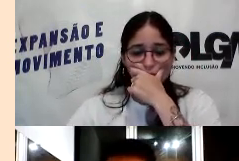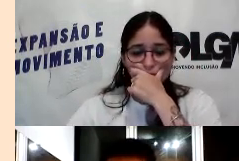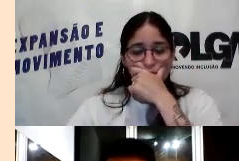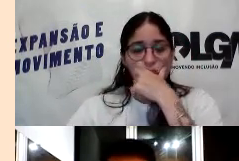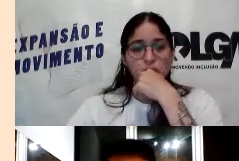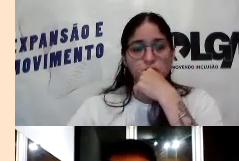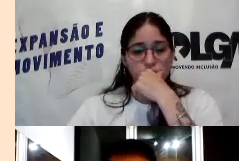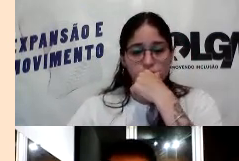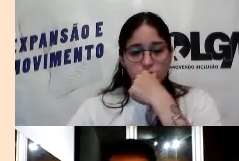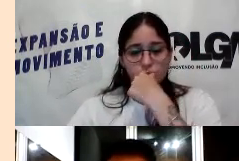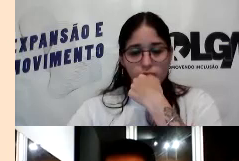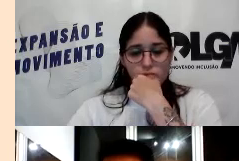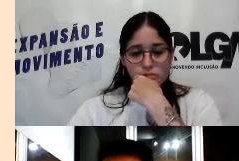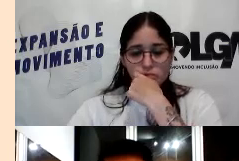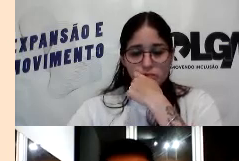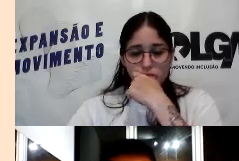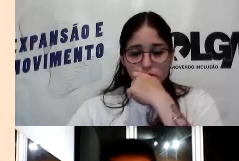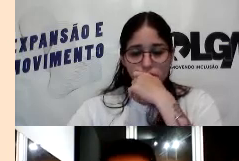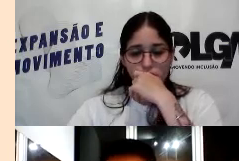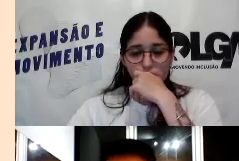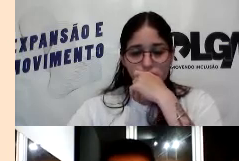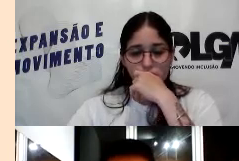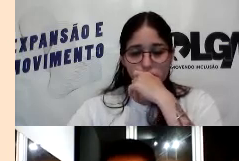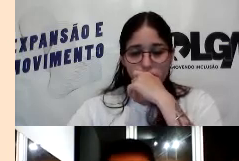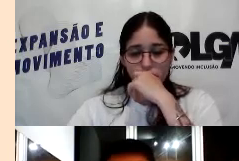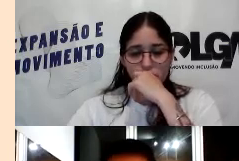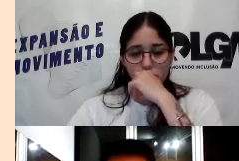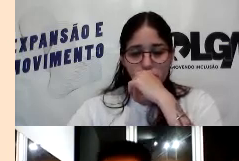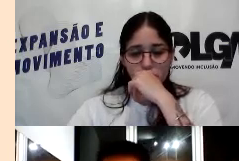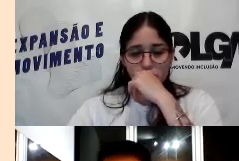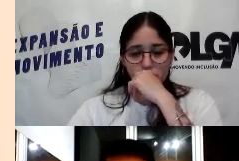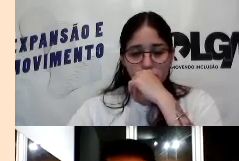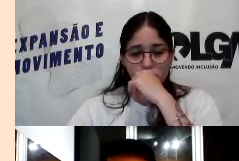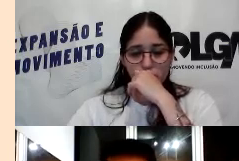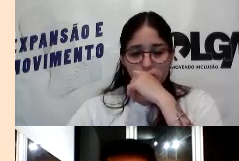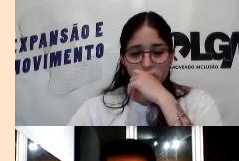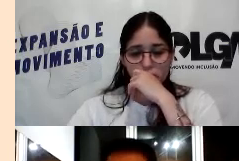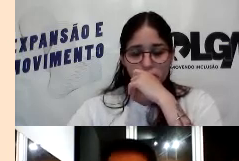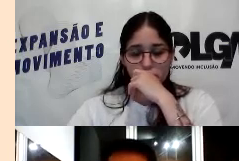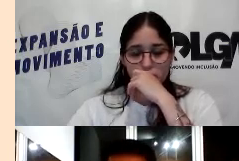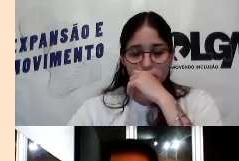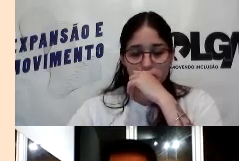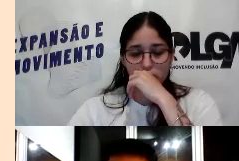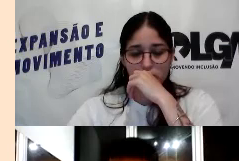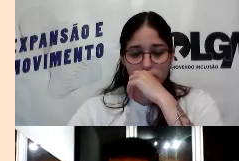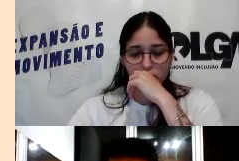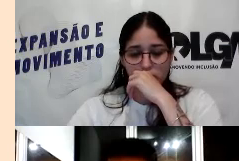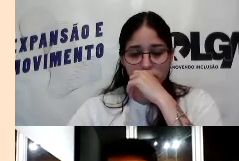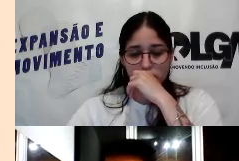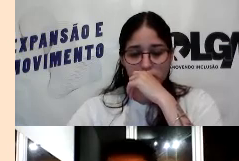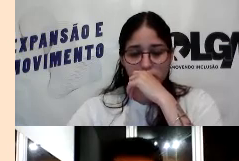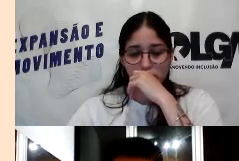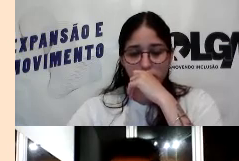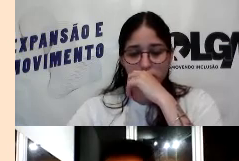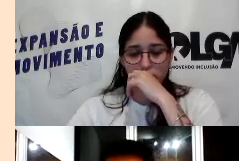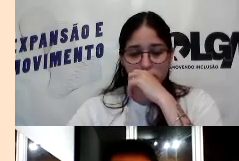aquela espera, aquela expectativa, o Felipe 1 foi para uma caixa de acrílico, uma incubadora, sem ter critérios, ele